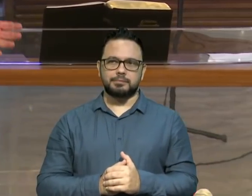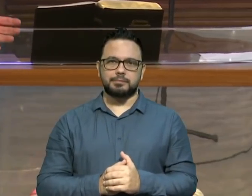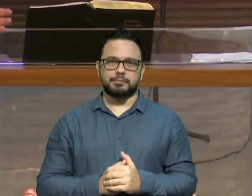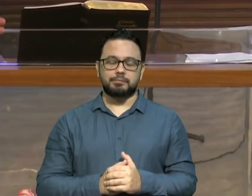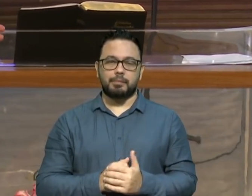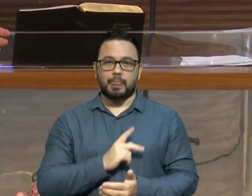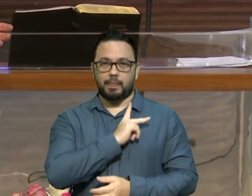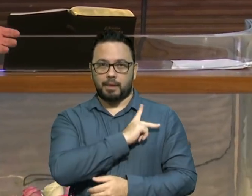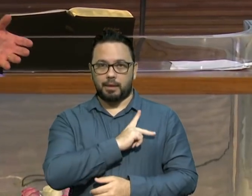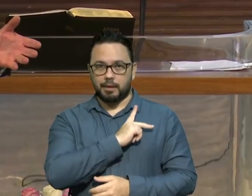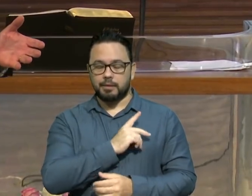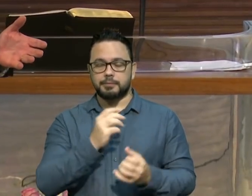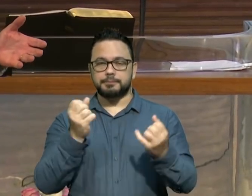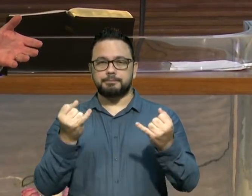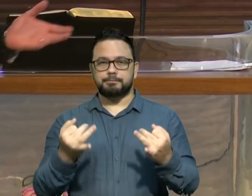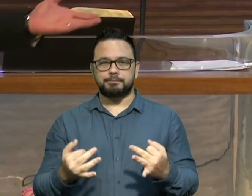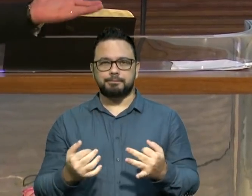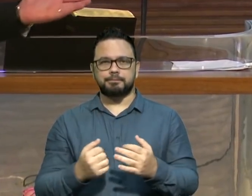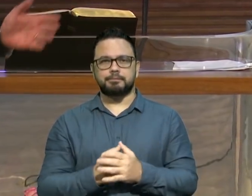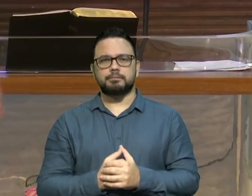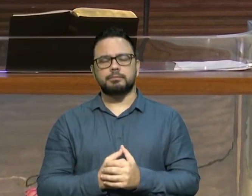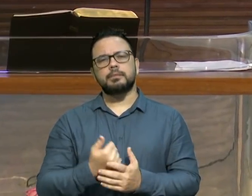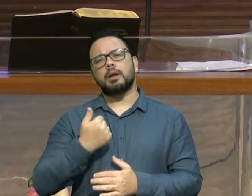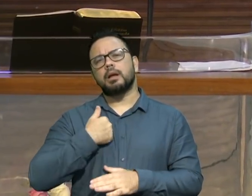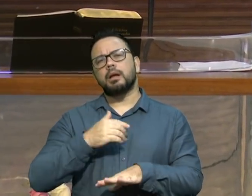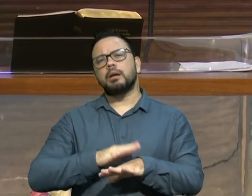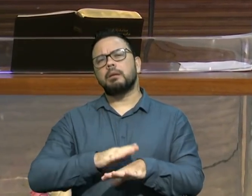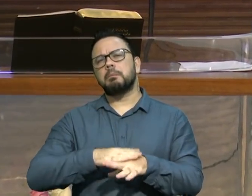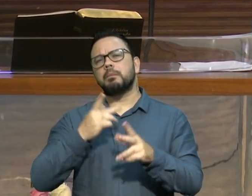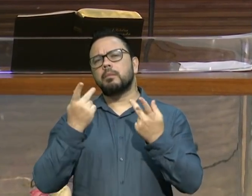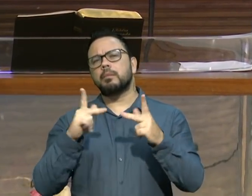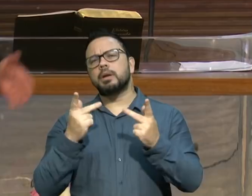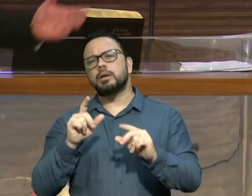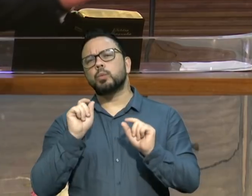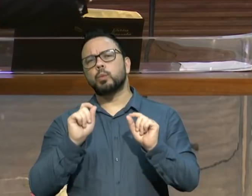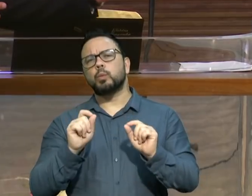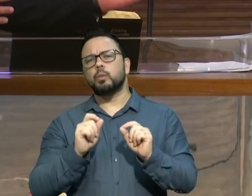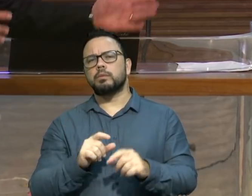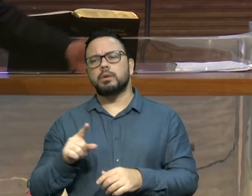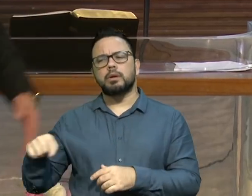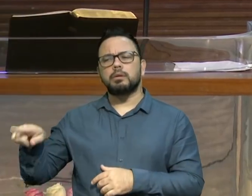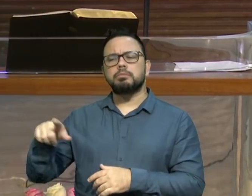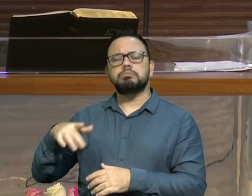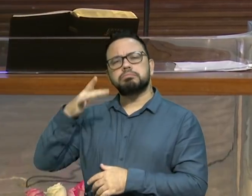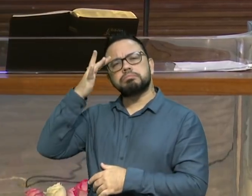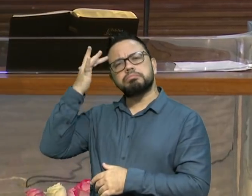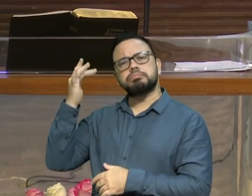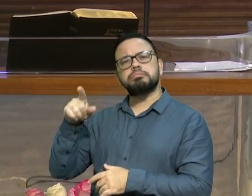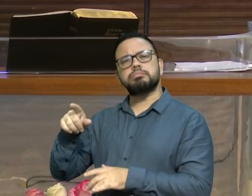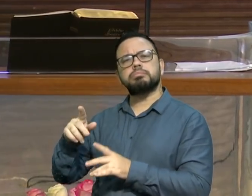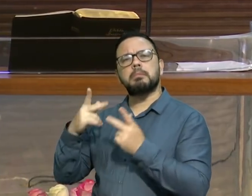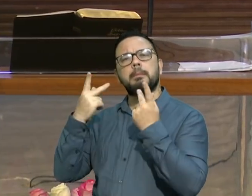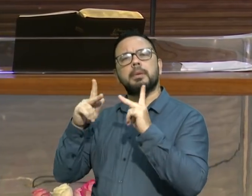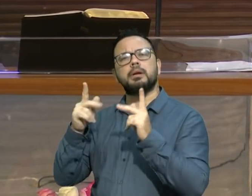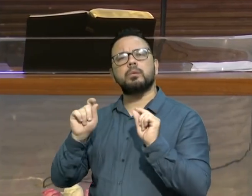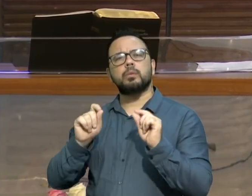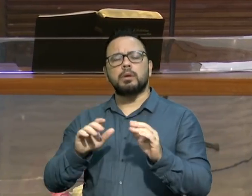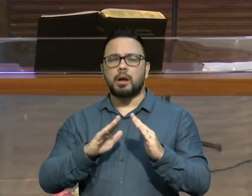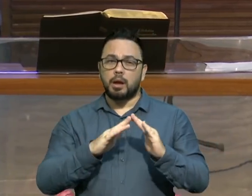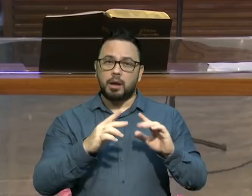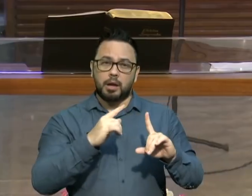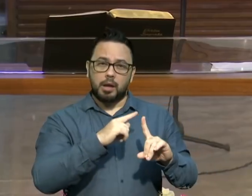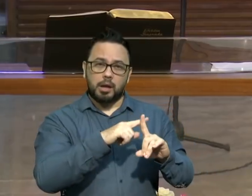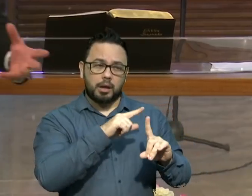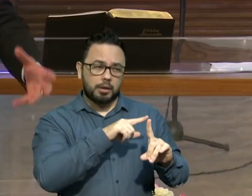São Paulo diz assim é o que eu estou pegando o que os apóstolos estão pregando o que uma igreja que